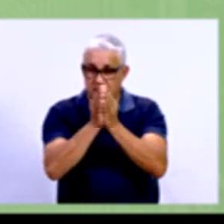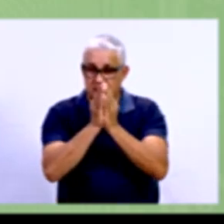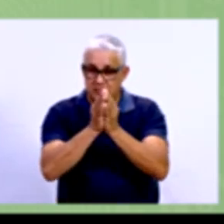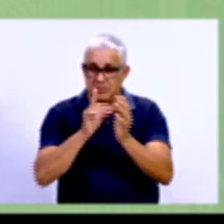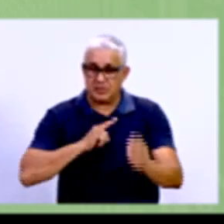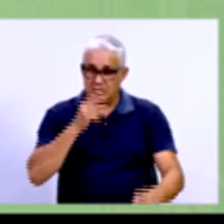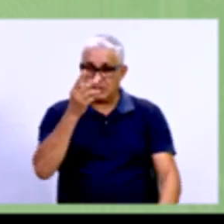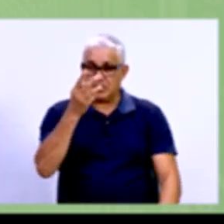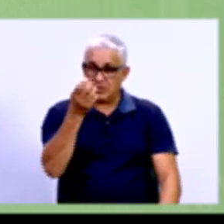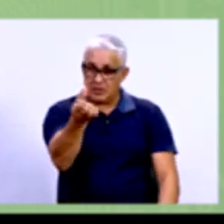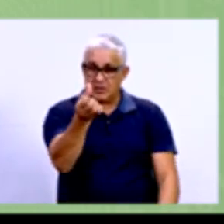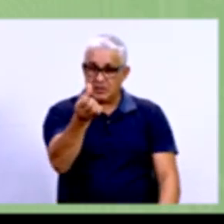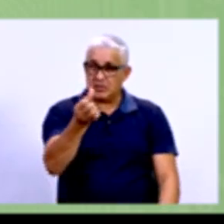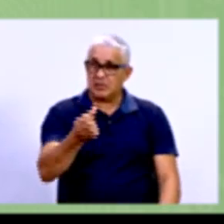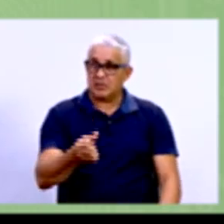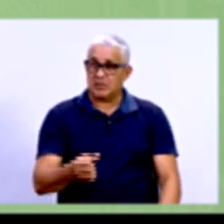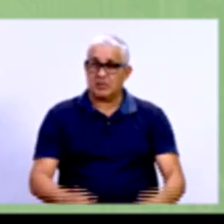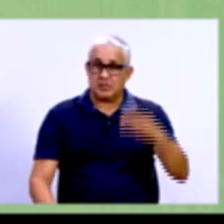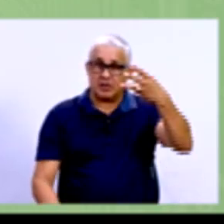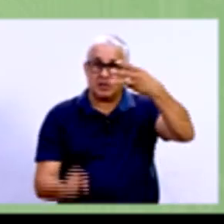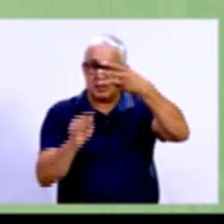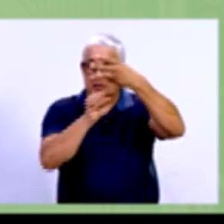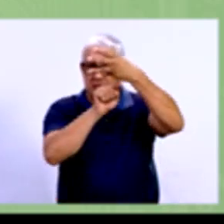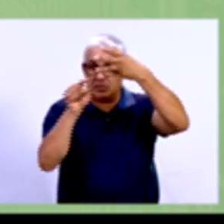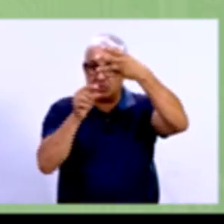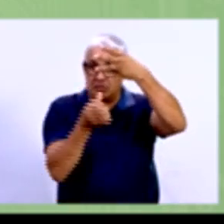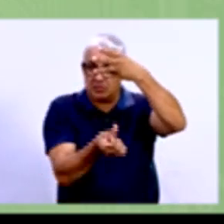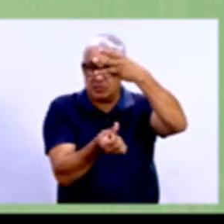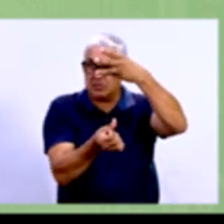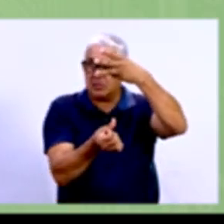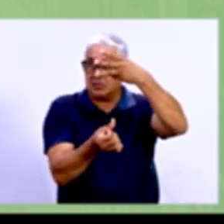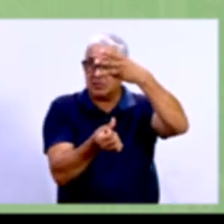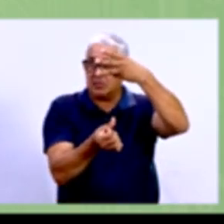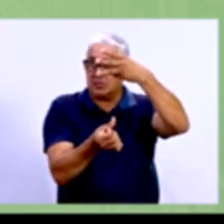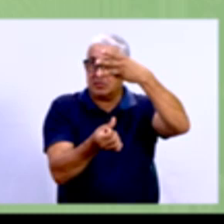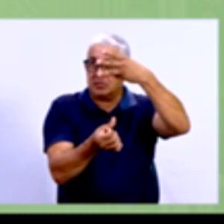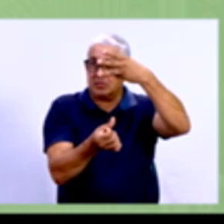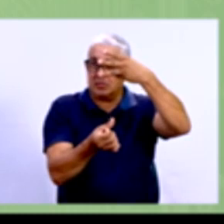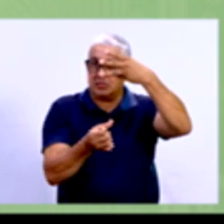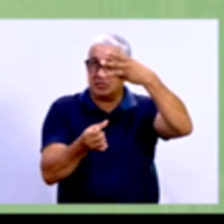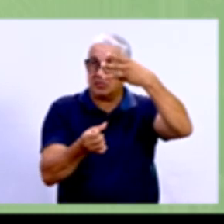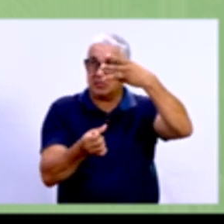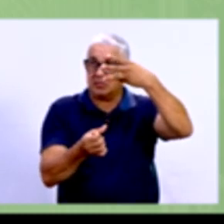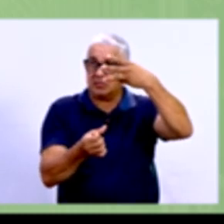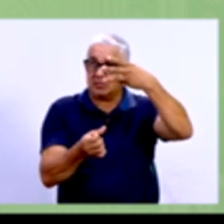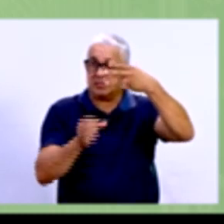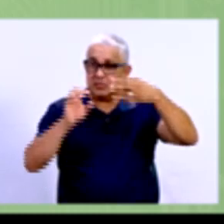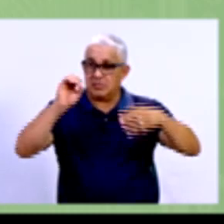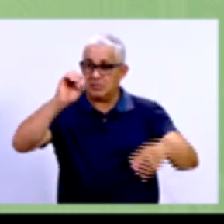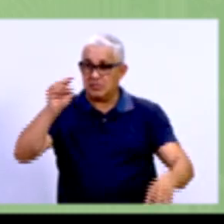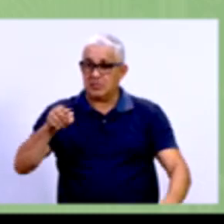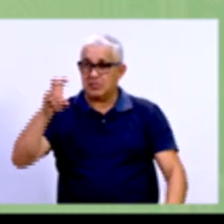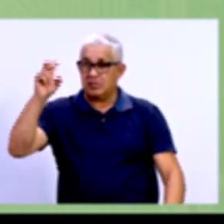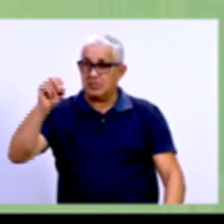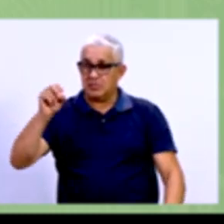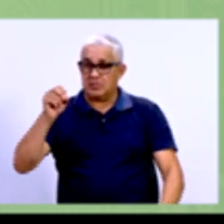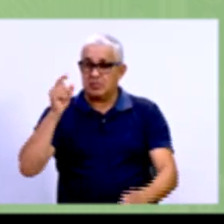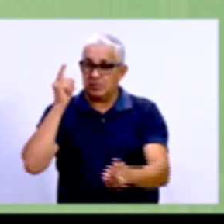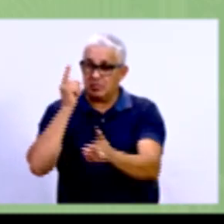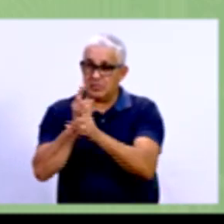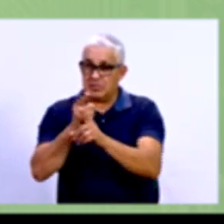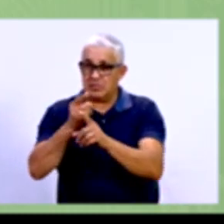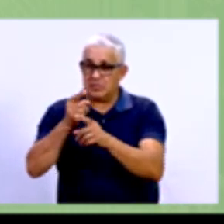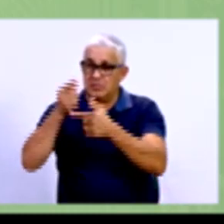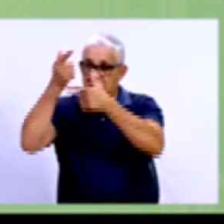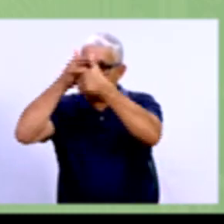aqui 3 sobre 6. Vai dar 0,50 e a gente vai fazer vezes 100 aqui e vai encontrar 50%. E